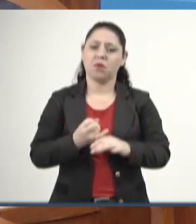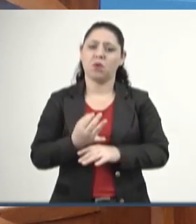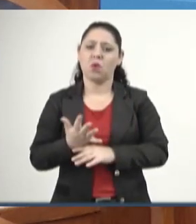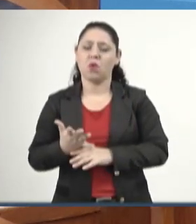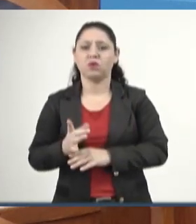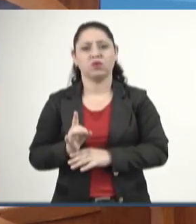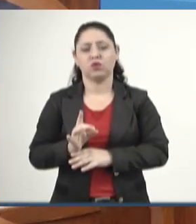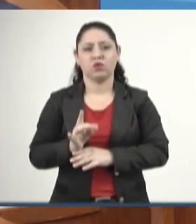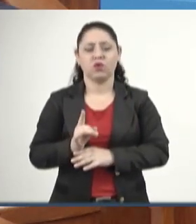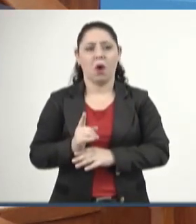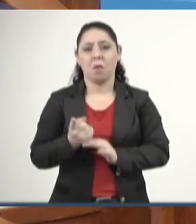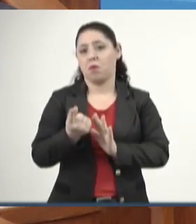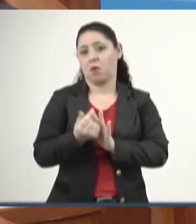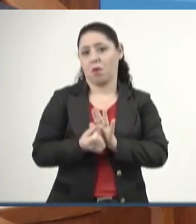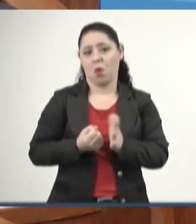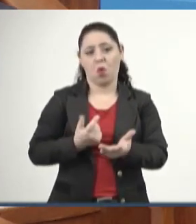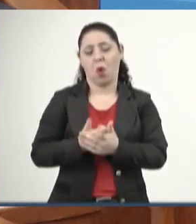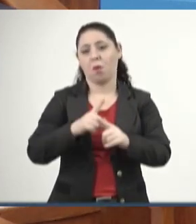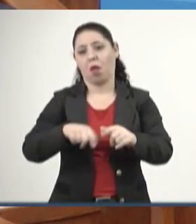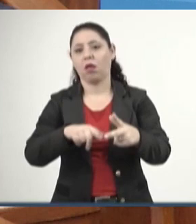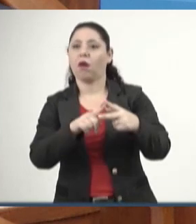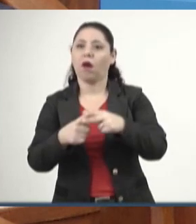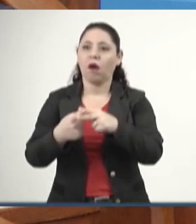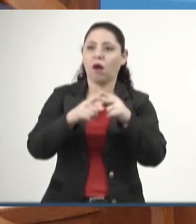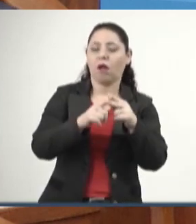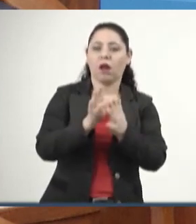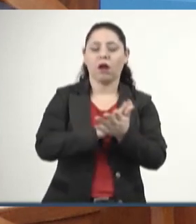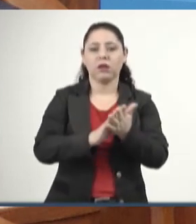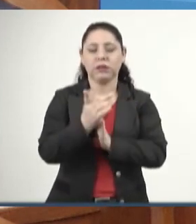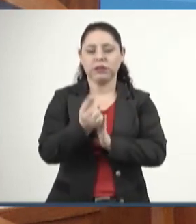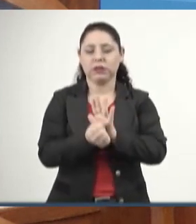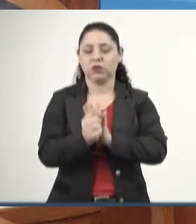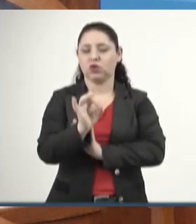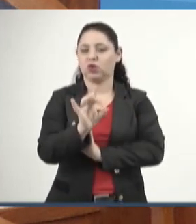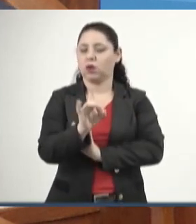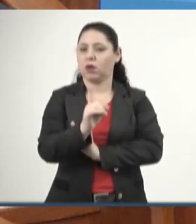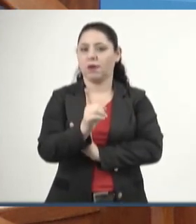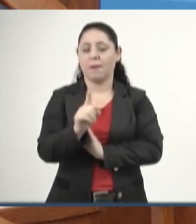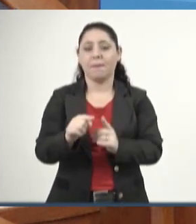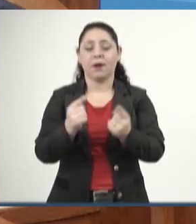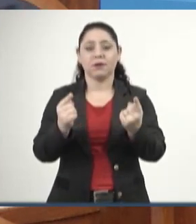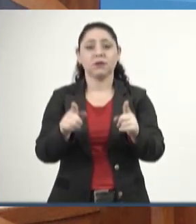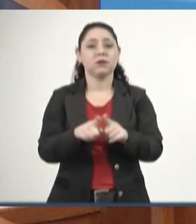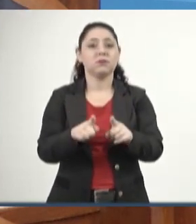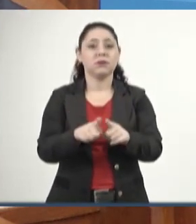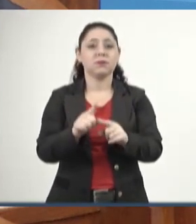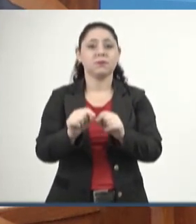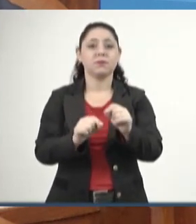não apenas financeiros, não de ordem financeira apenas, mas de ordem